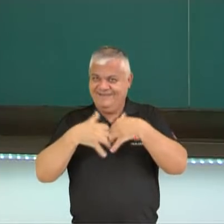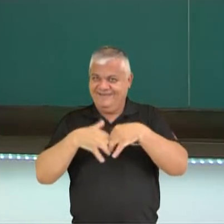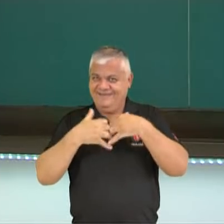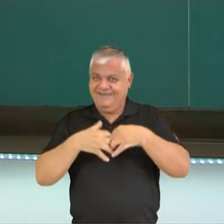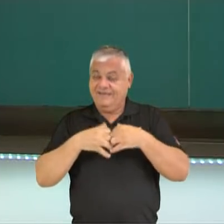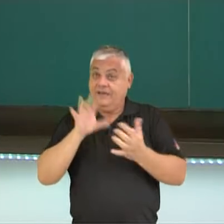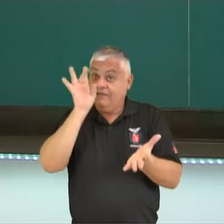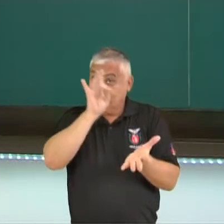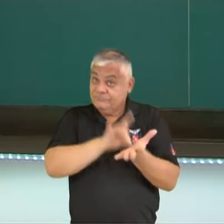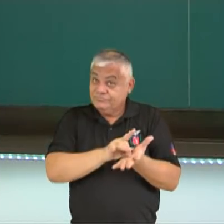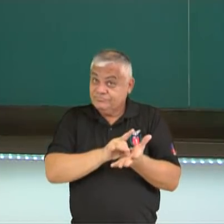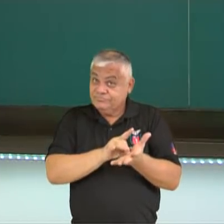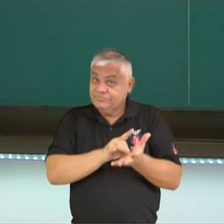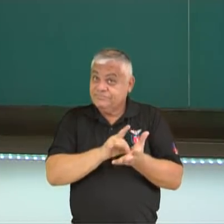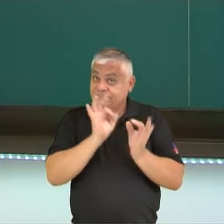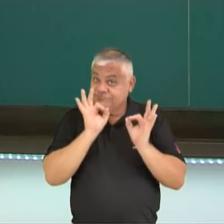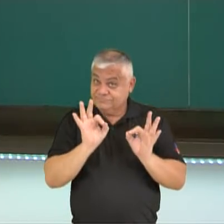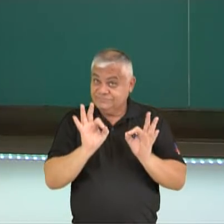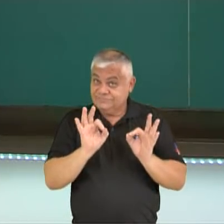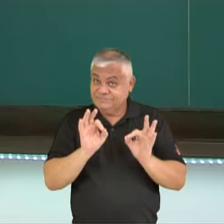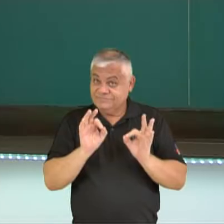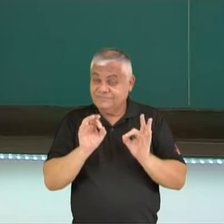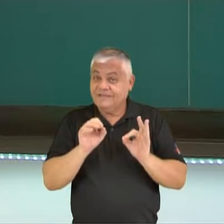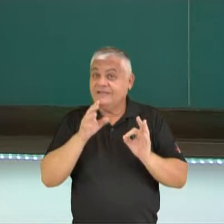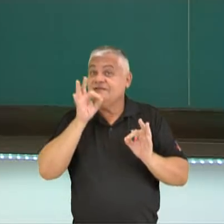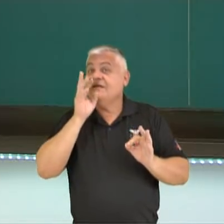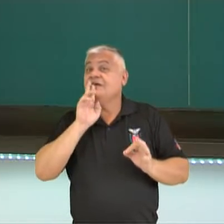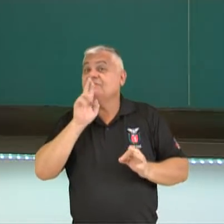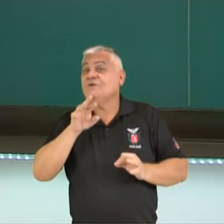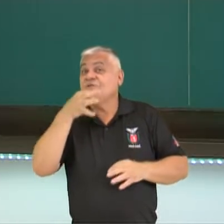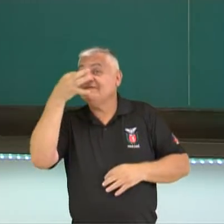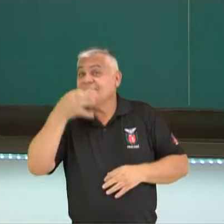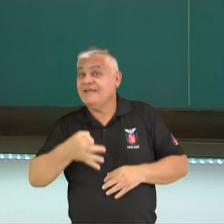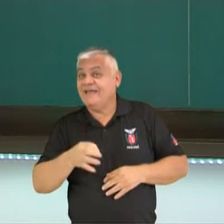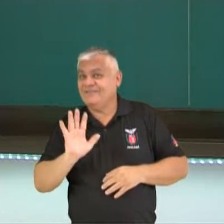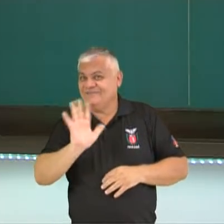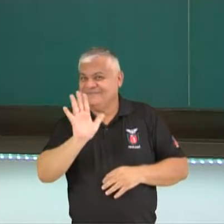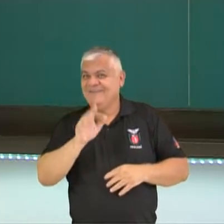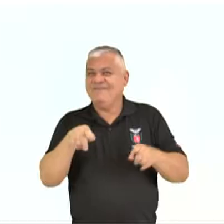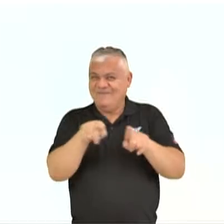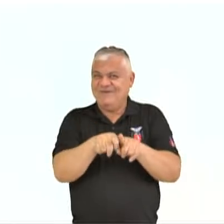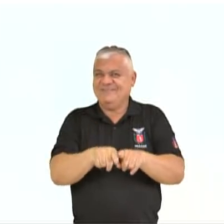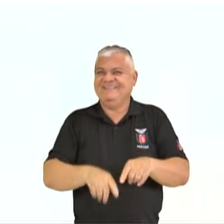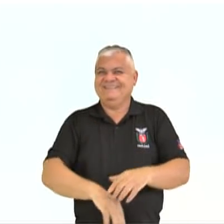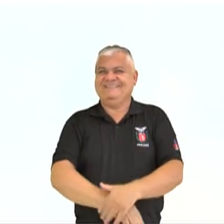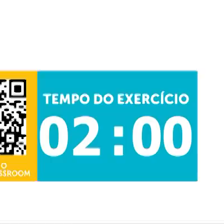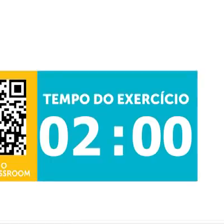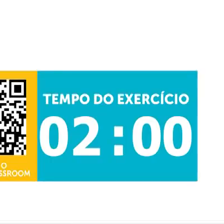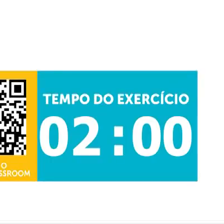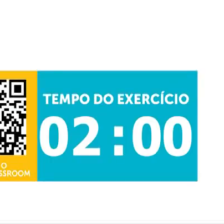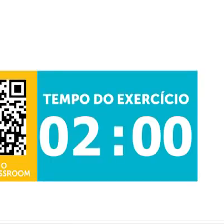sentido literal aquilo que é real que não permitiu tem que ter interpretação já já tô de volta